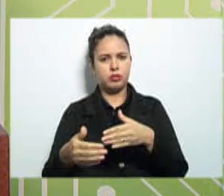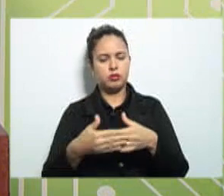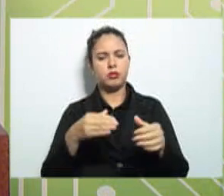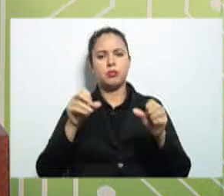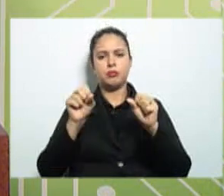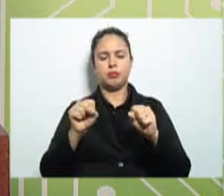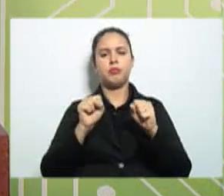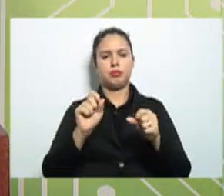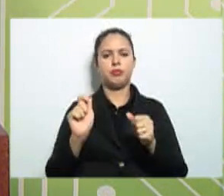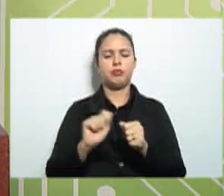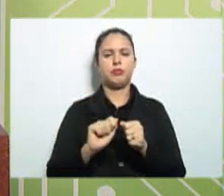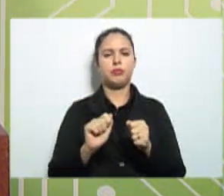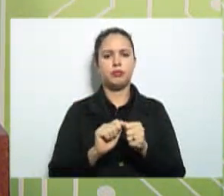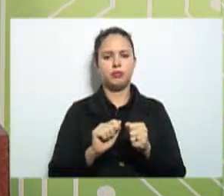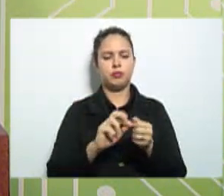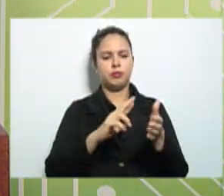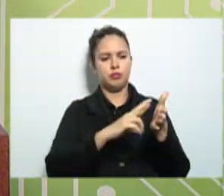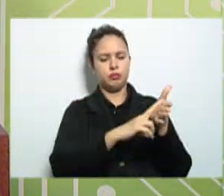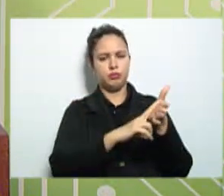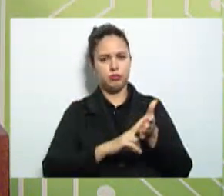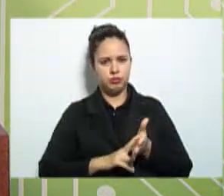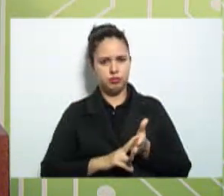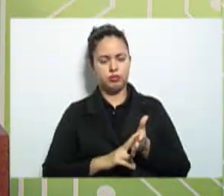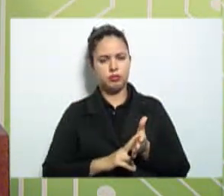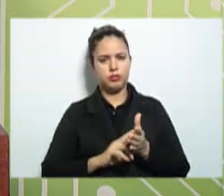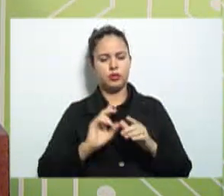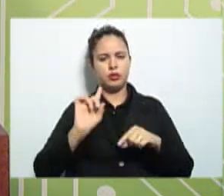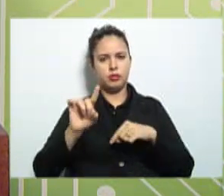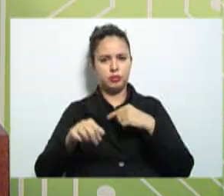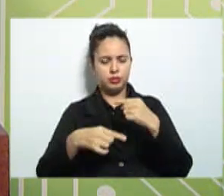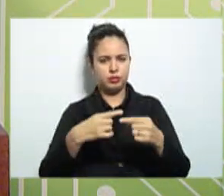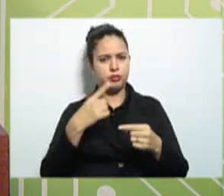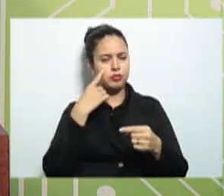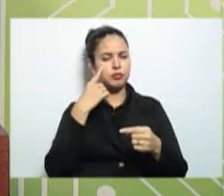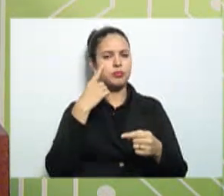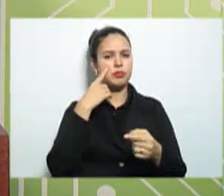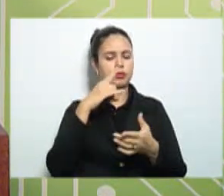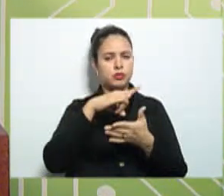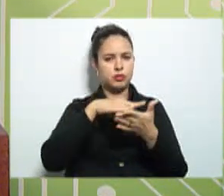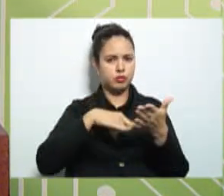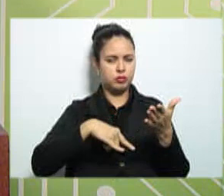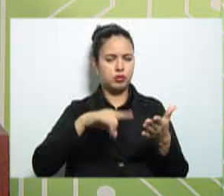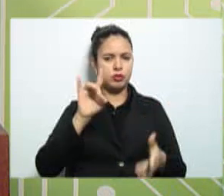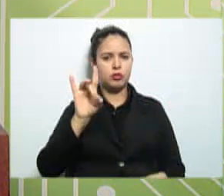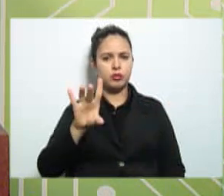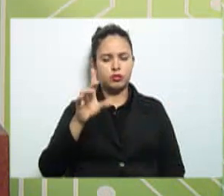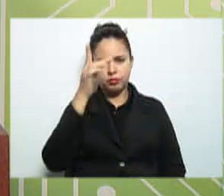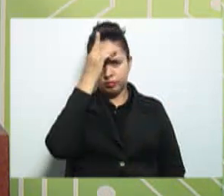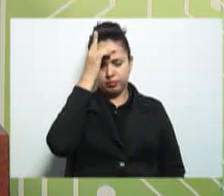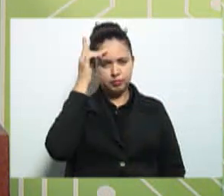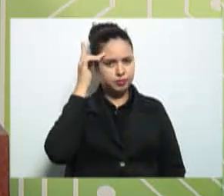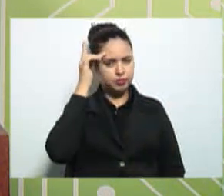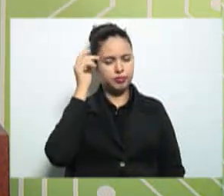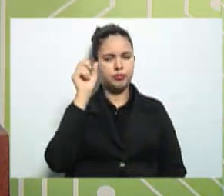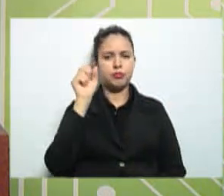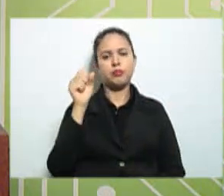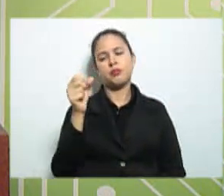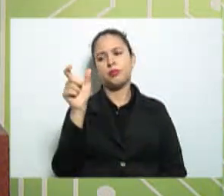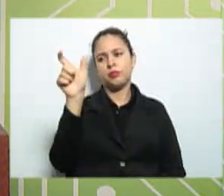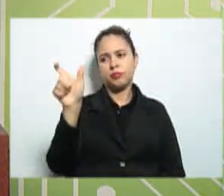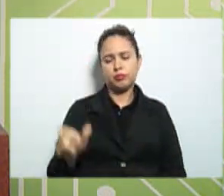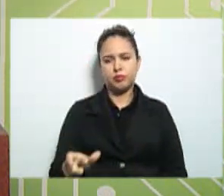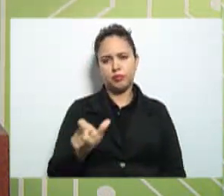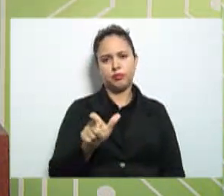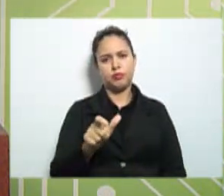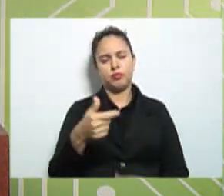estou dizendo isso? Porque daqui a pouco nós vamos ver documentos que podem ser feitos apenas por pessoas que ocupam cargo público. E não em nome